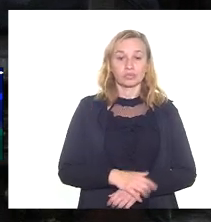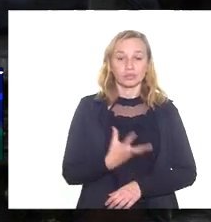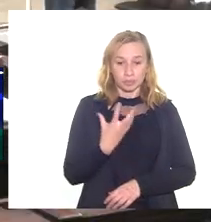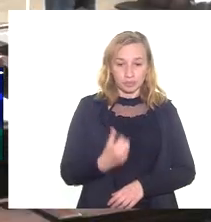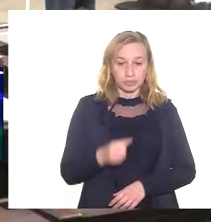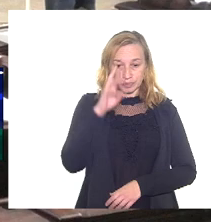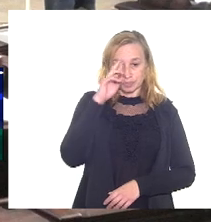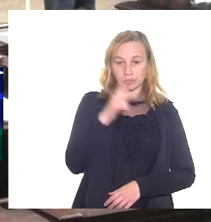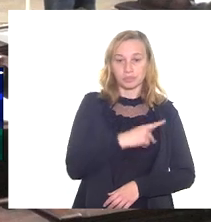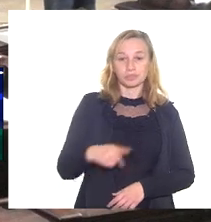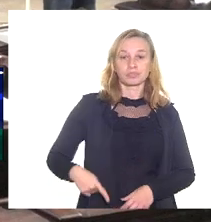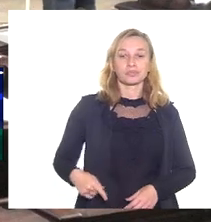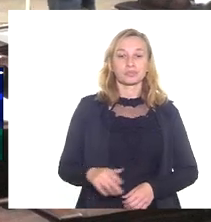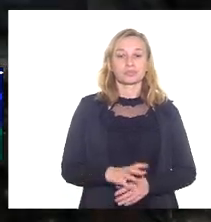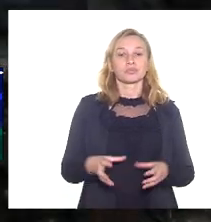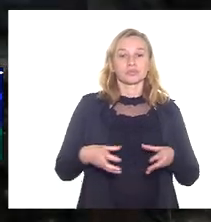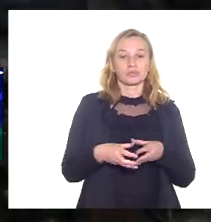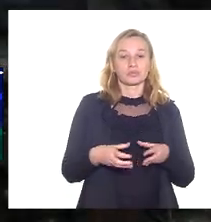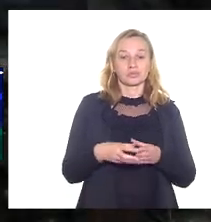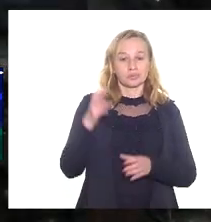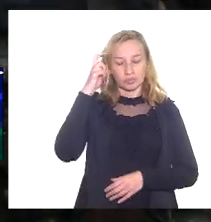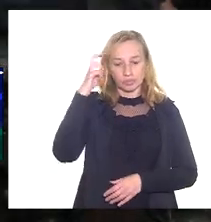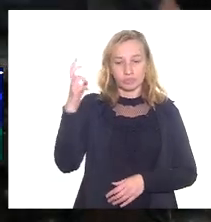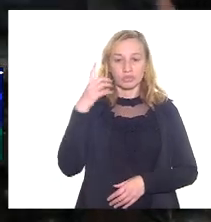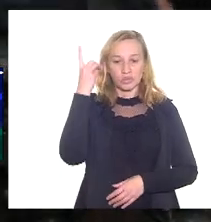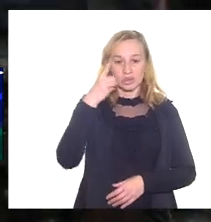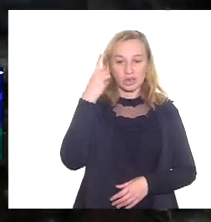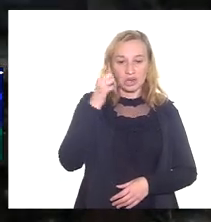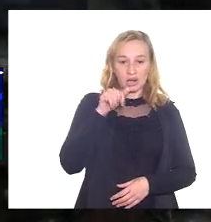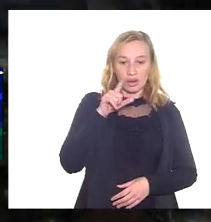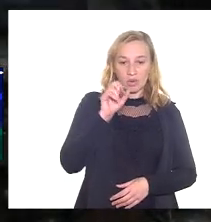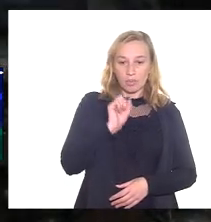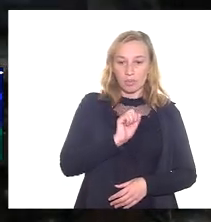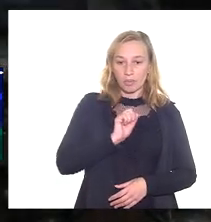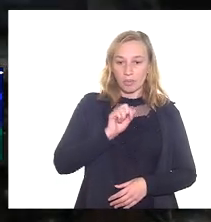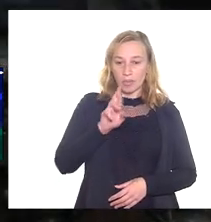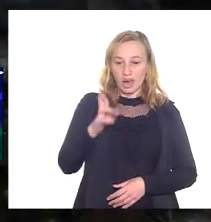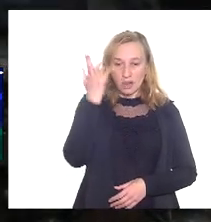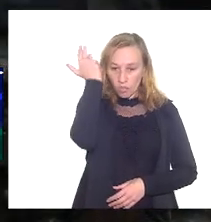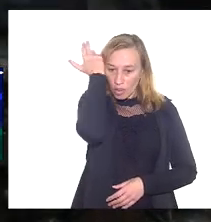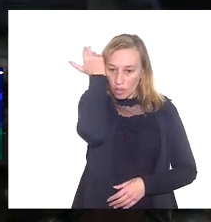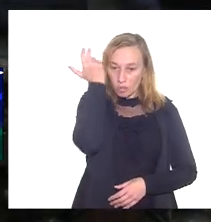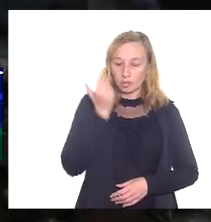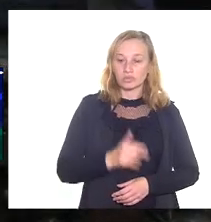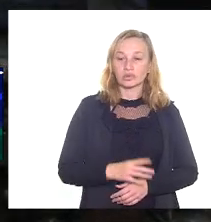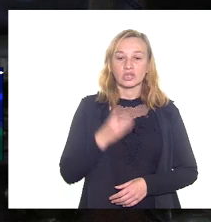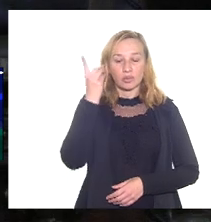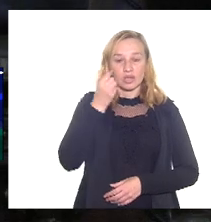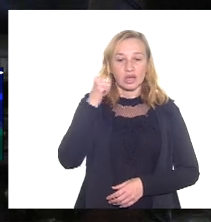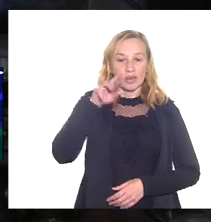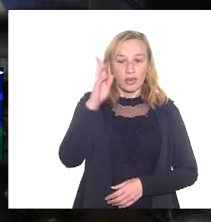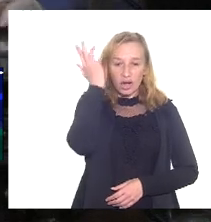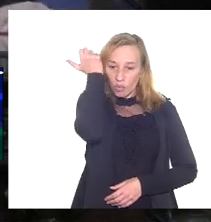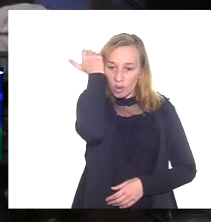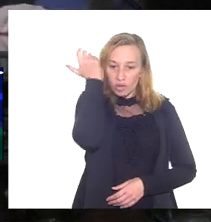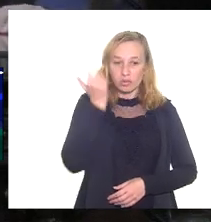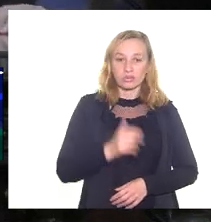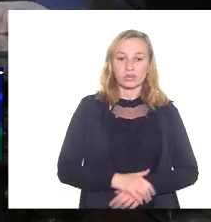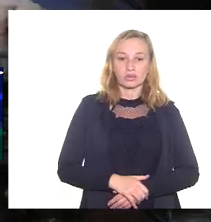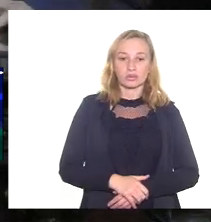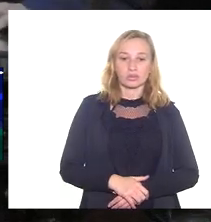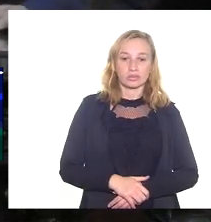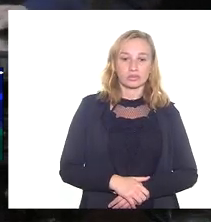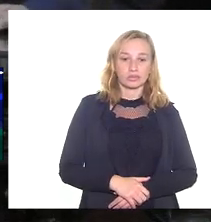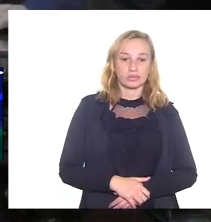Parecer favorável, senhor presidente. Pela Comissão de Cultura, deputado Eliomar Coelho. Deputado Eliomar Coelho.